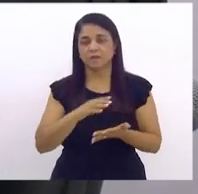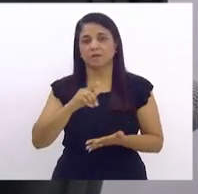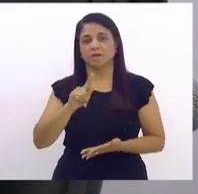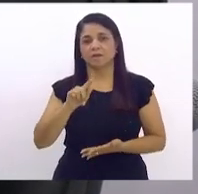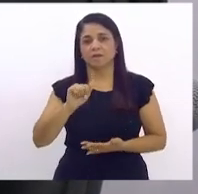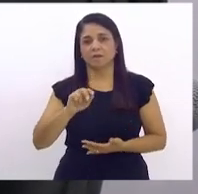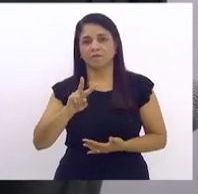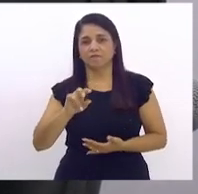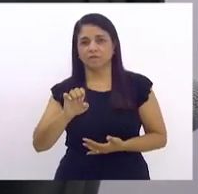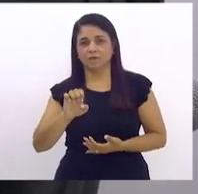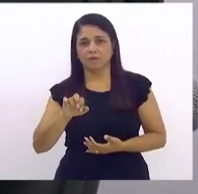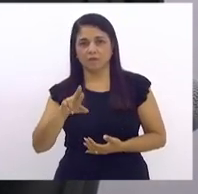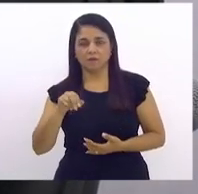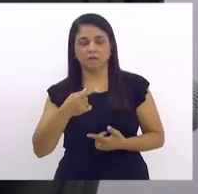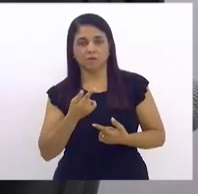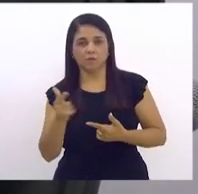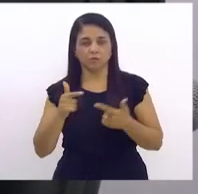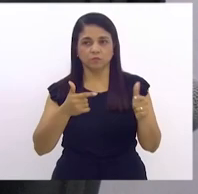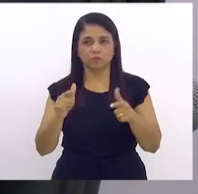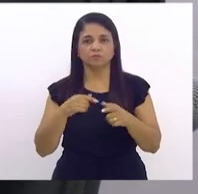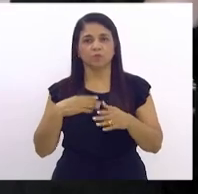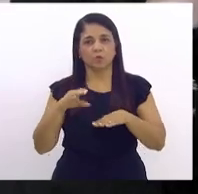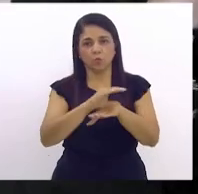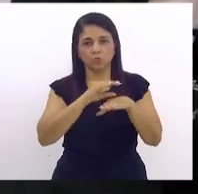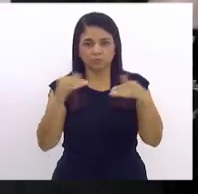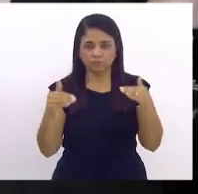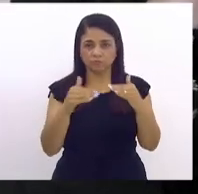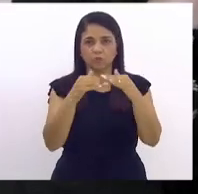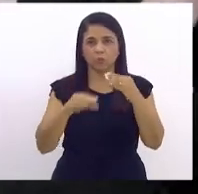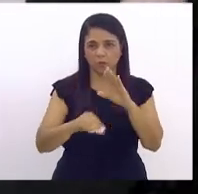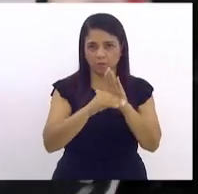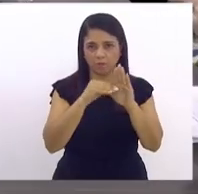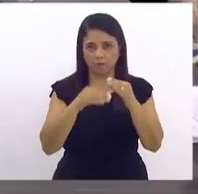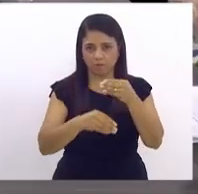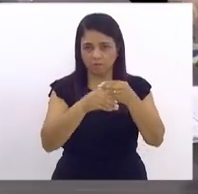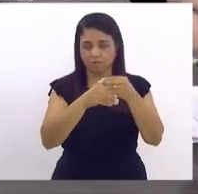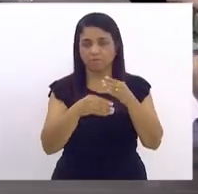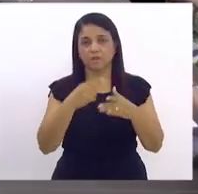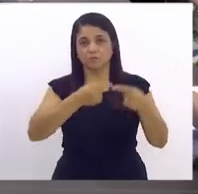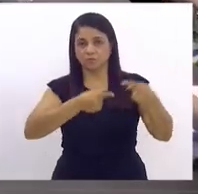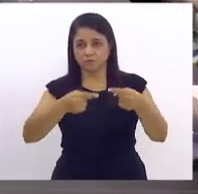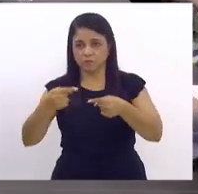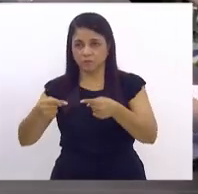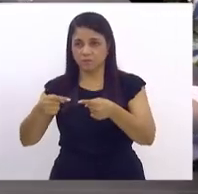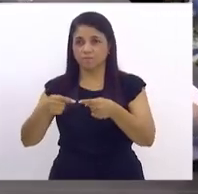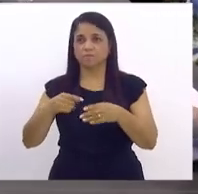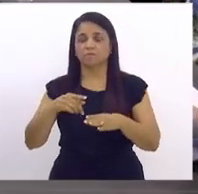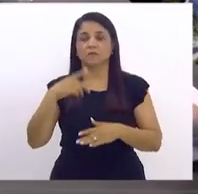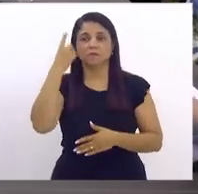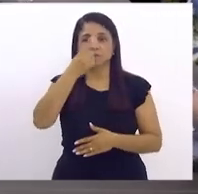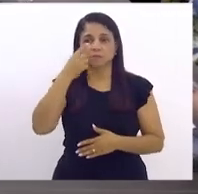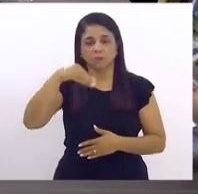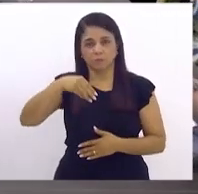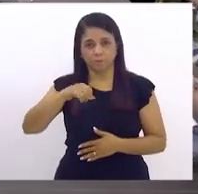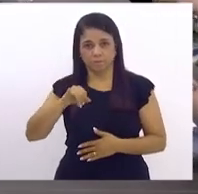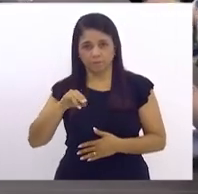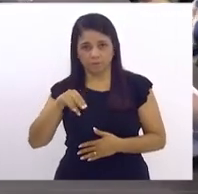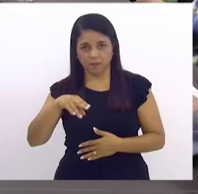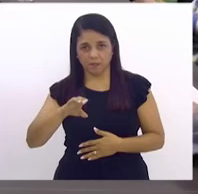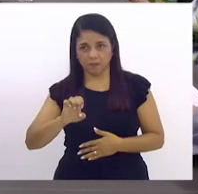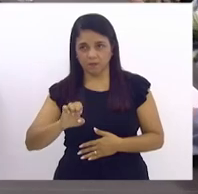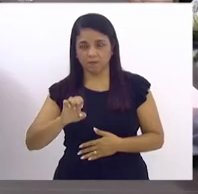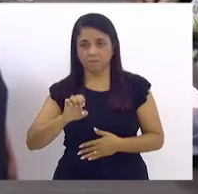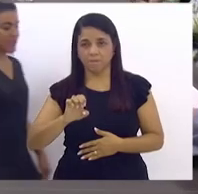aparecer, deputada Verônica Lima. Constitucionalidade com emenda. Em discussão. Presidente, eu me pergunto... Para discutir, deputado Mink. Se o